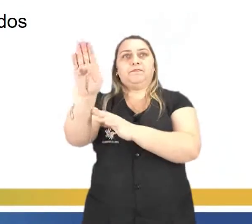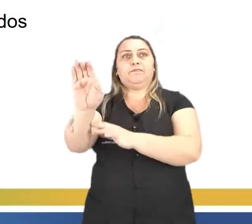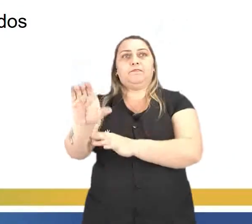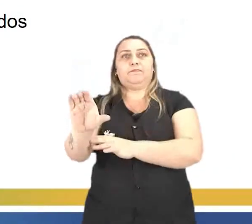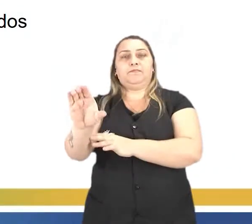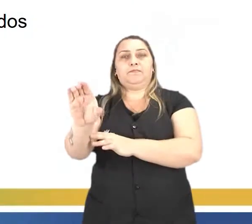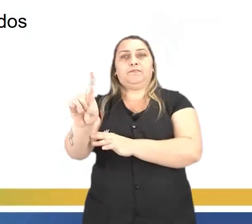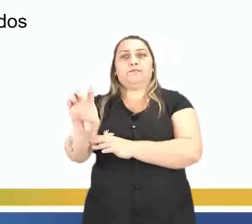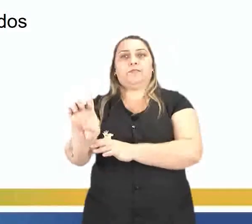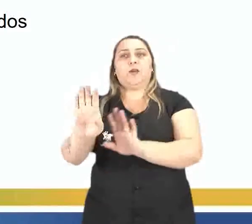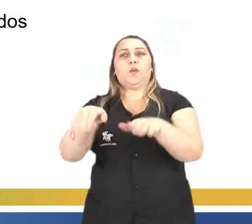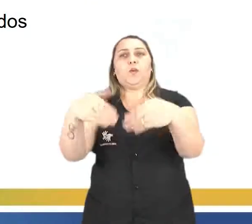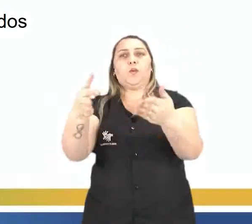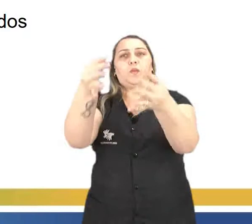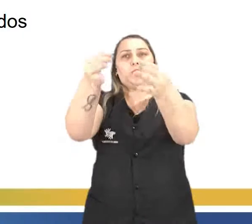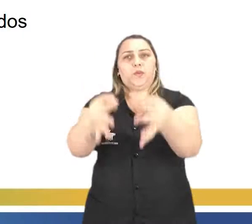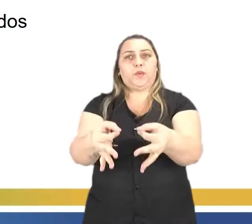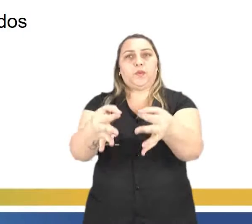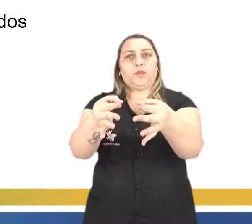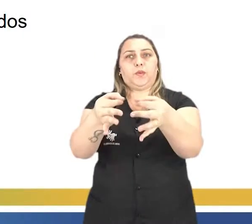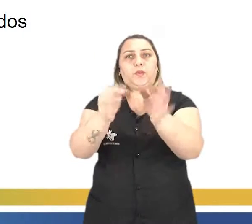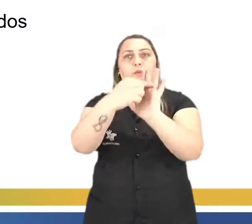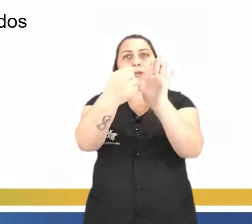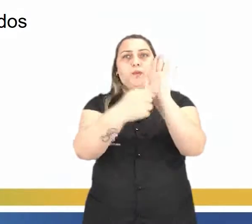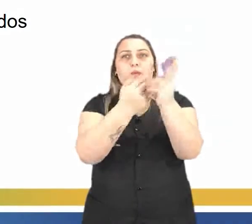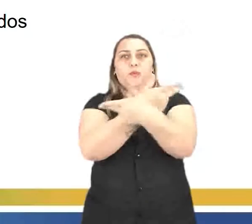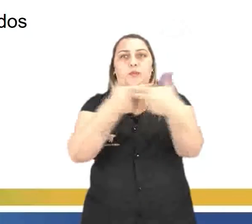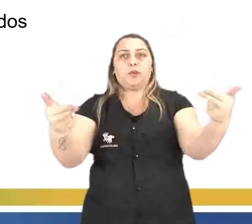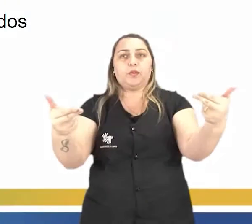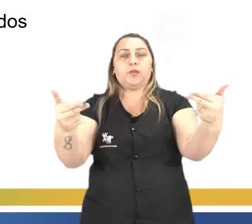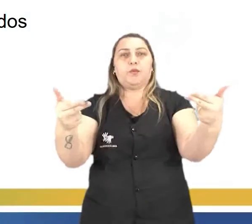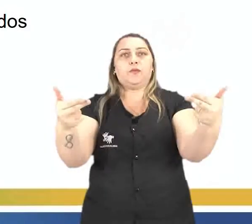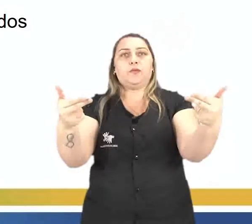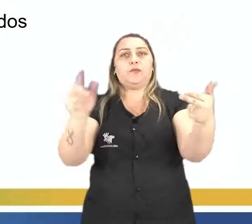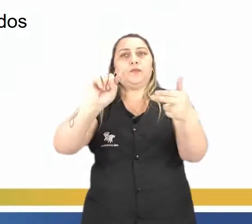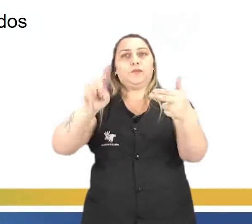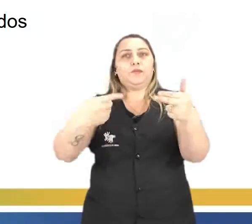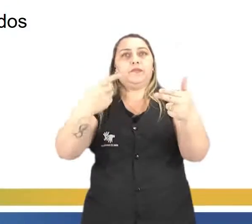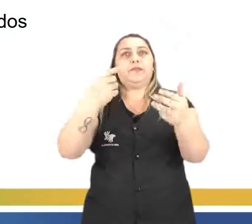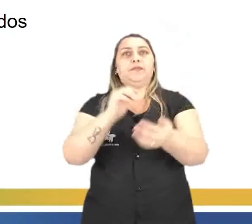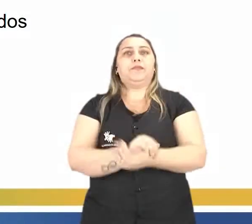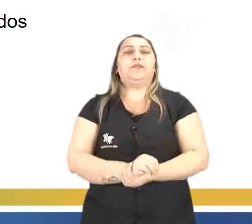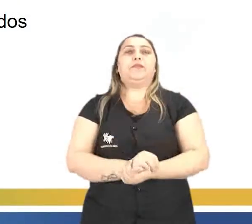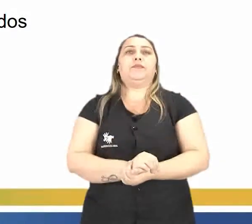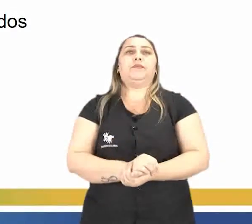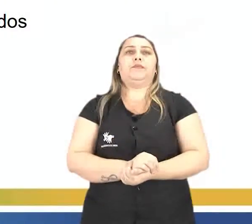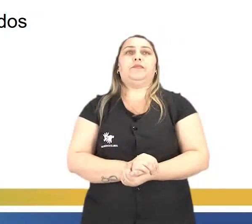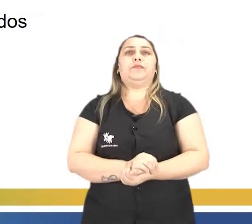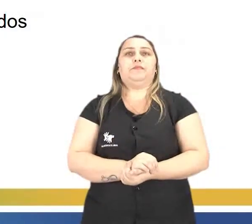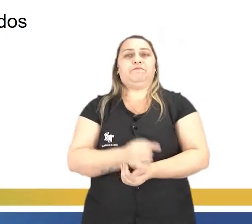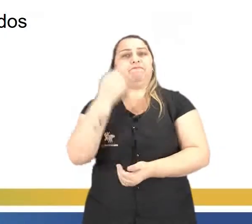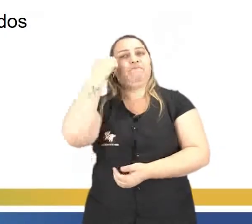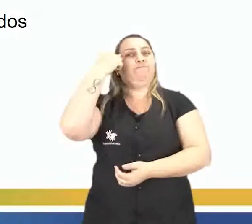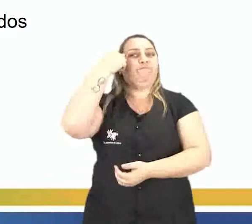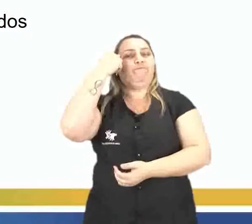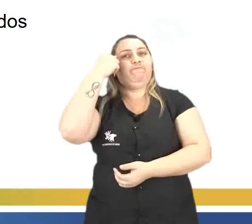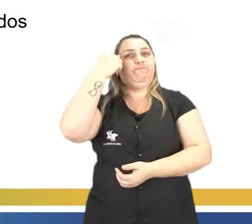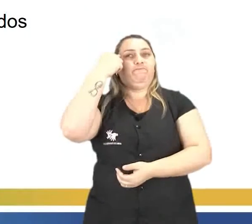questões, qual está pontuada corretamente com a vírgula? Vamos